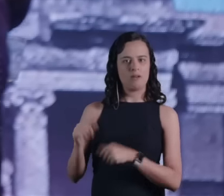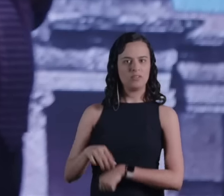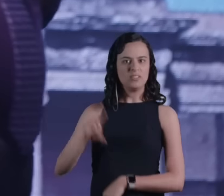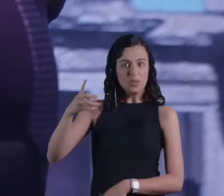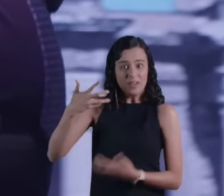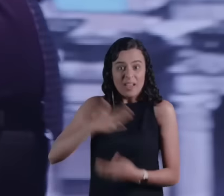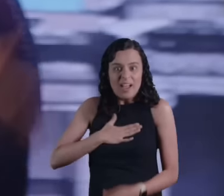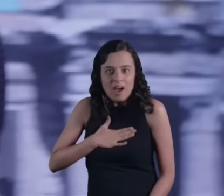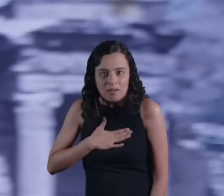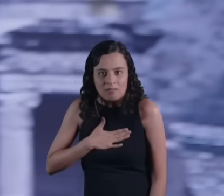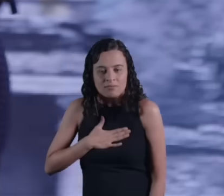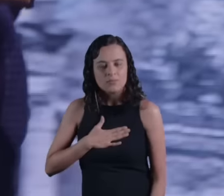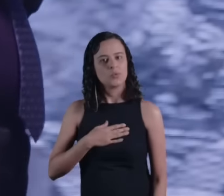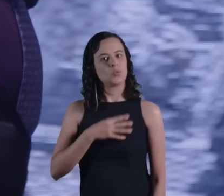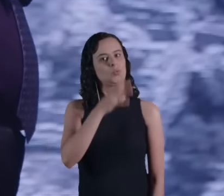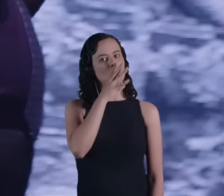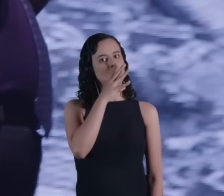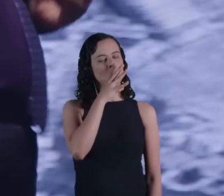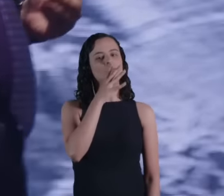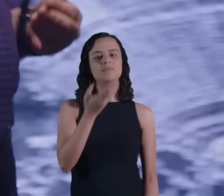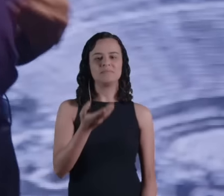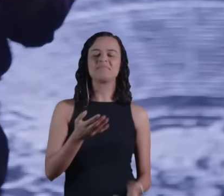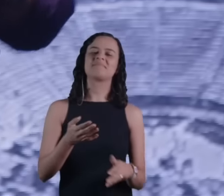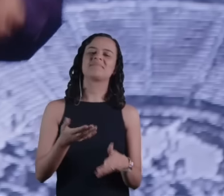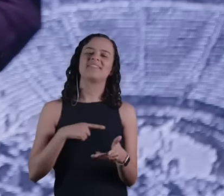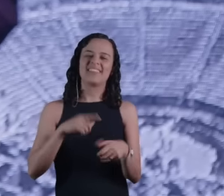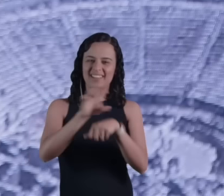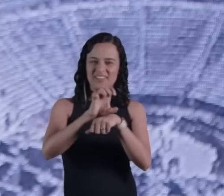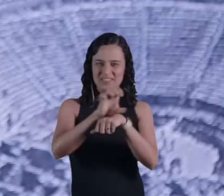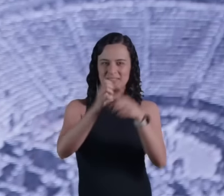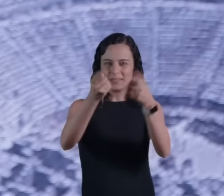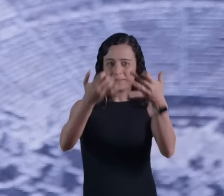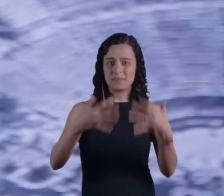Aliás, na carta dos Efésios diz que Ele me elegeu.